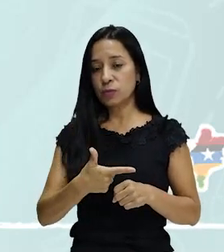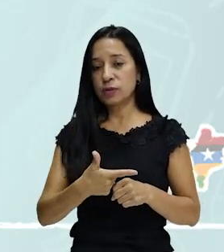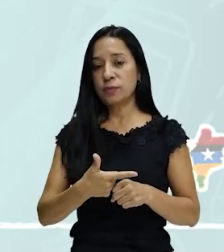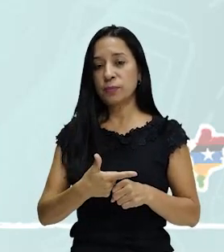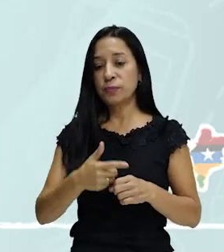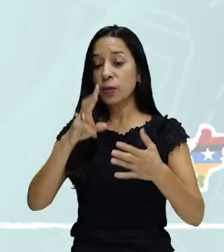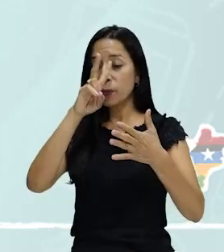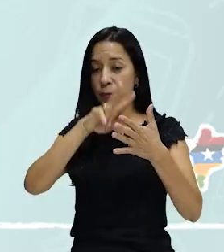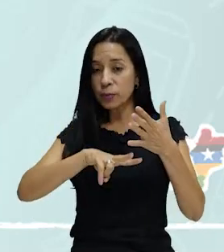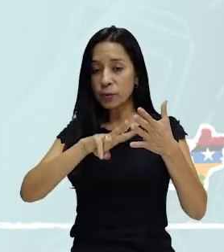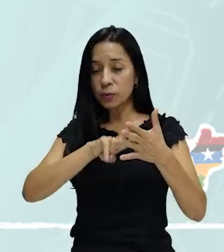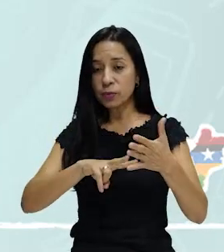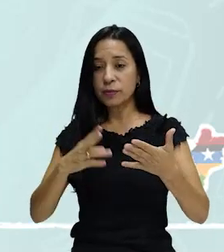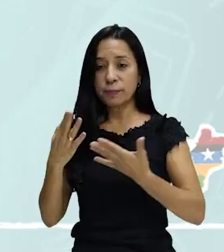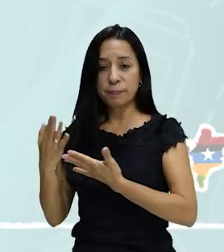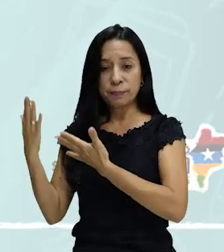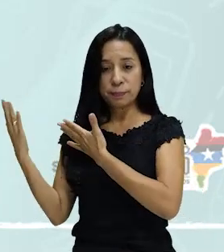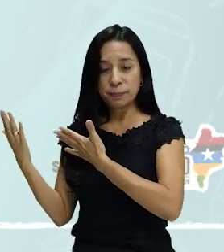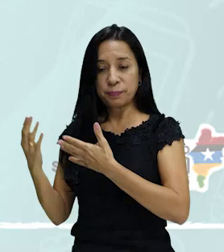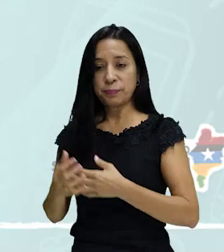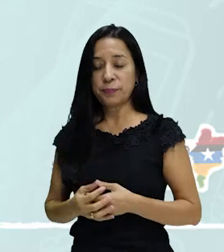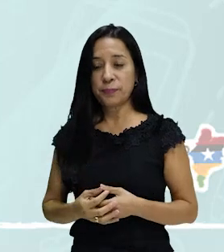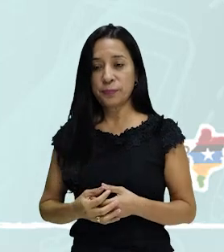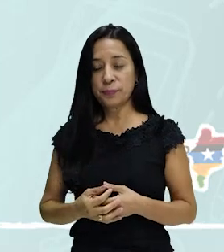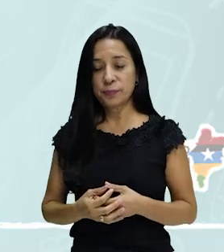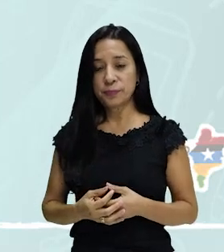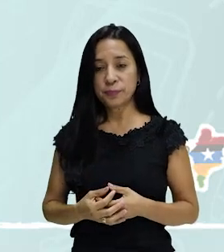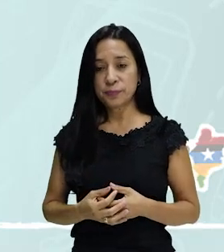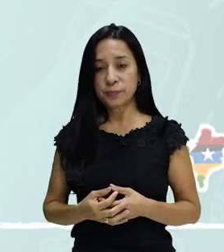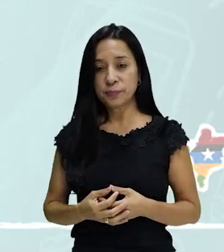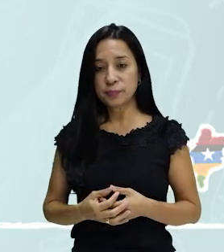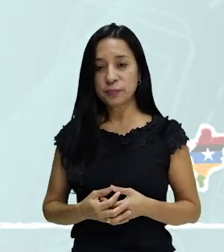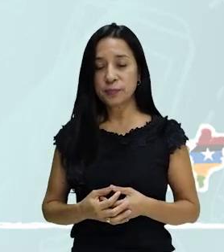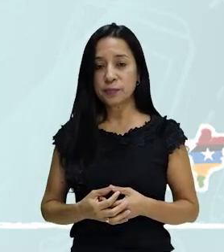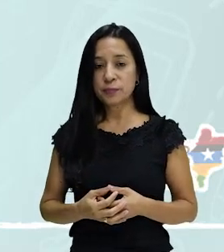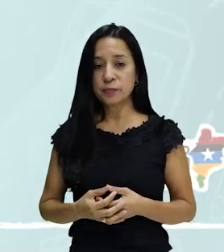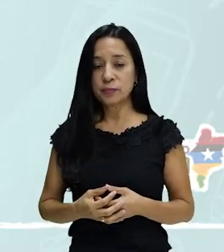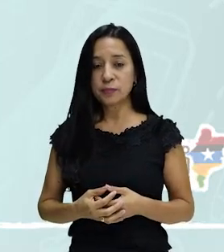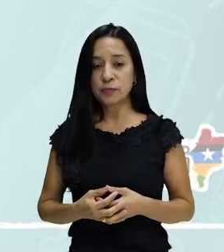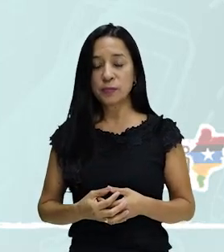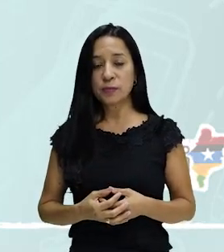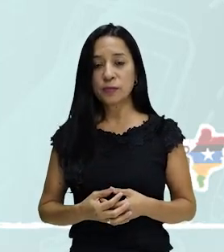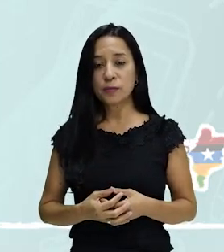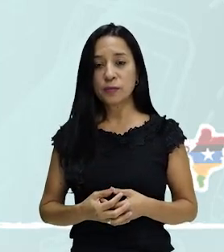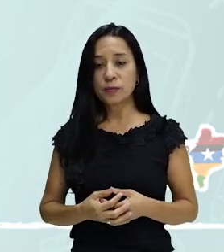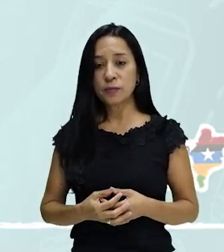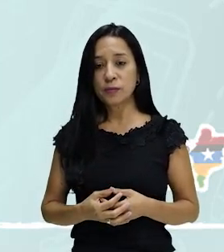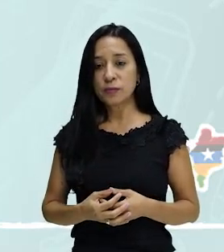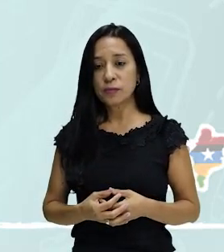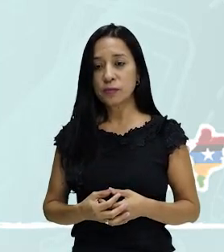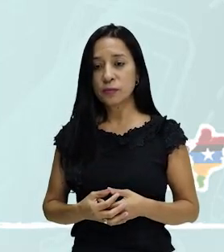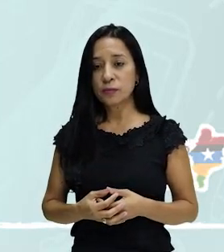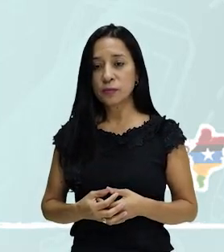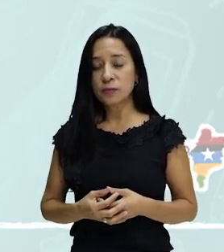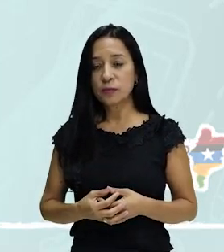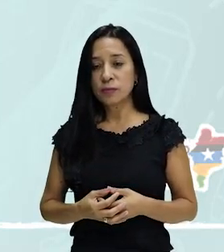ser de vários tipos, certo? Dentre eles, há os movidos a corda,